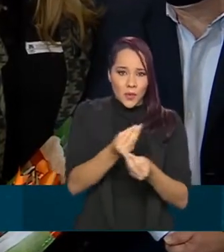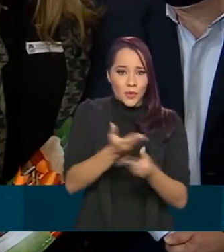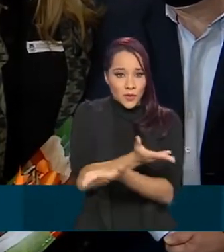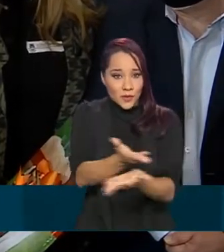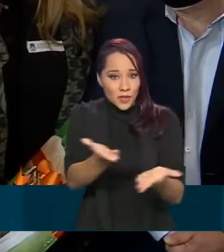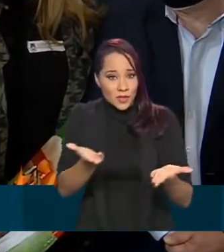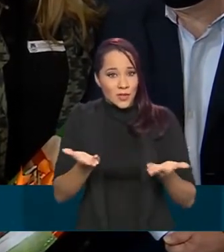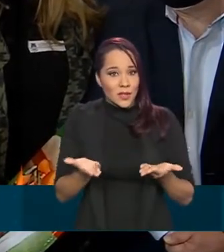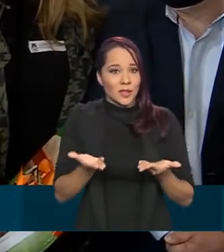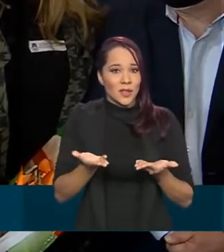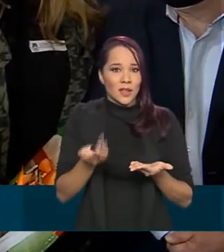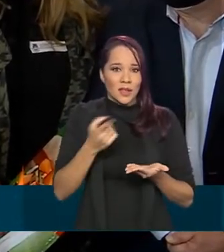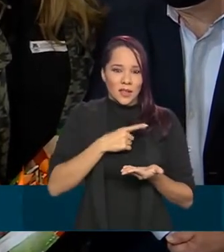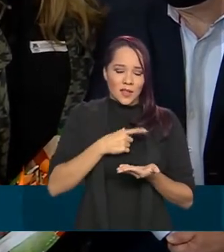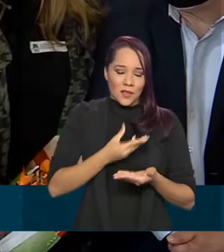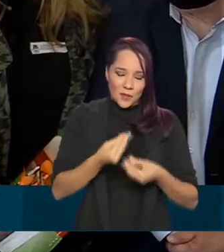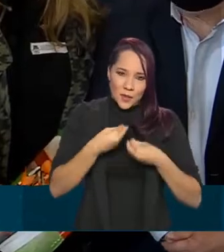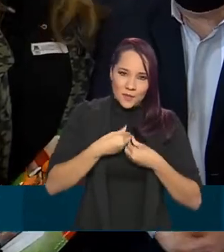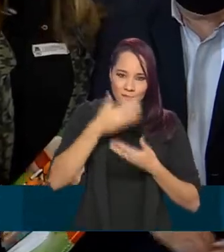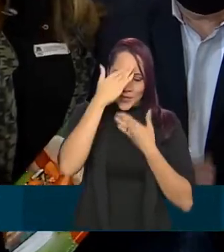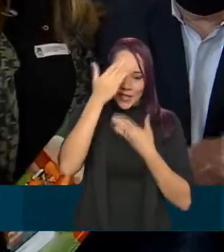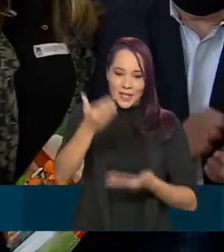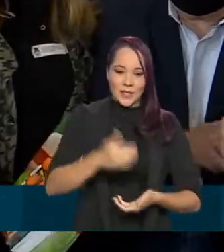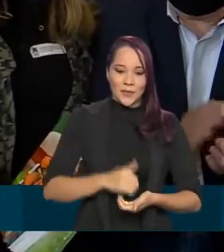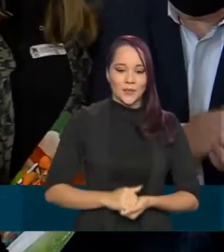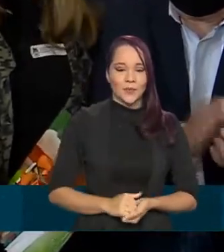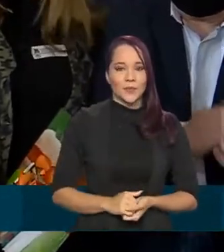honraram esse mandato para mim. Muito obrigado.